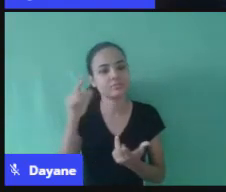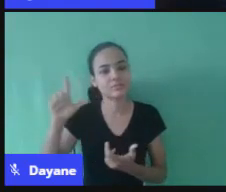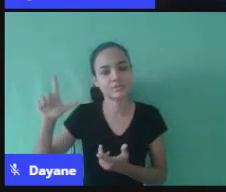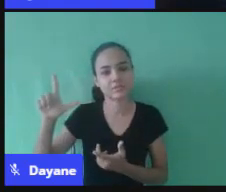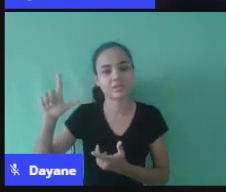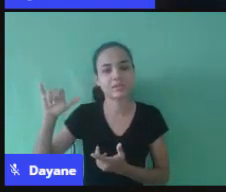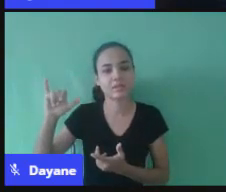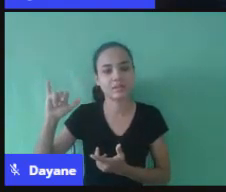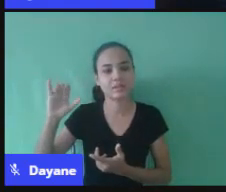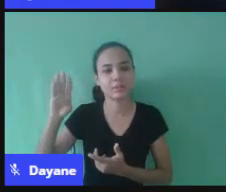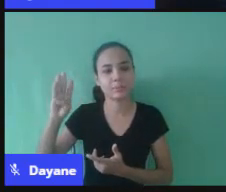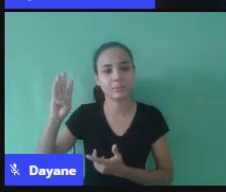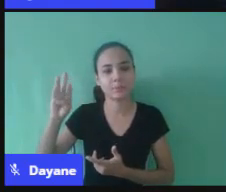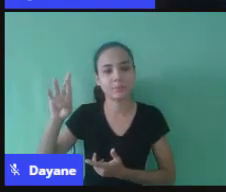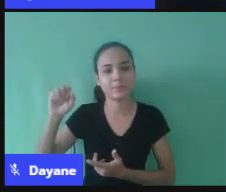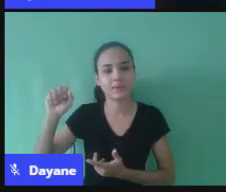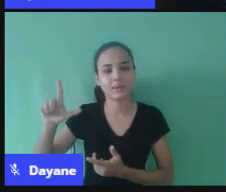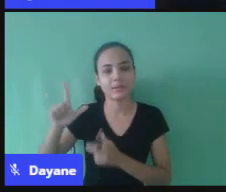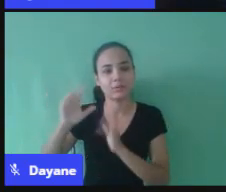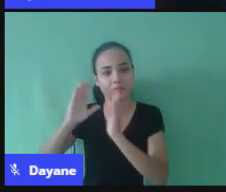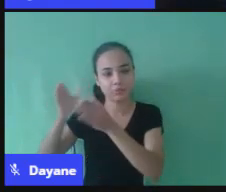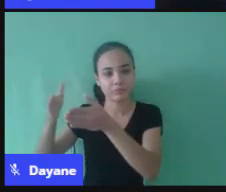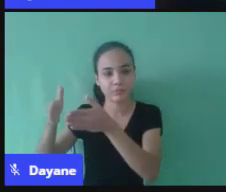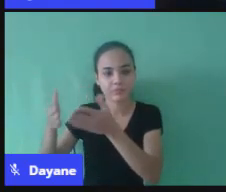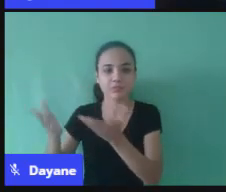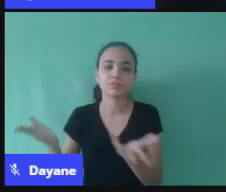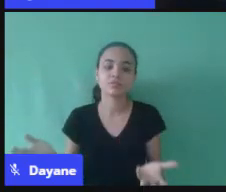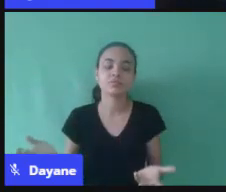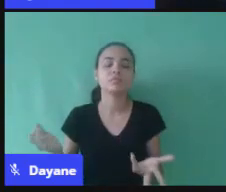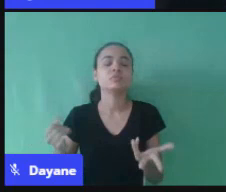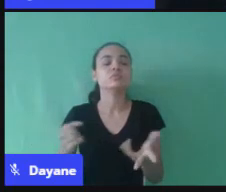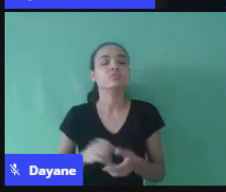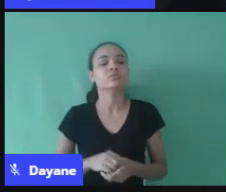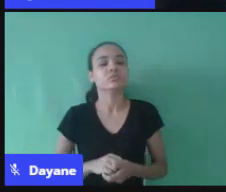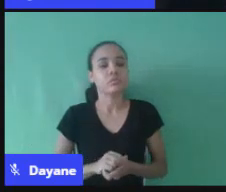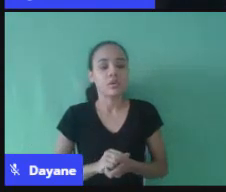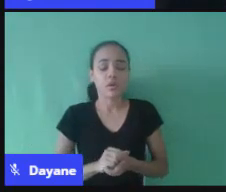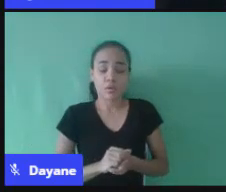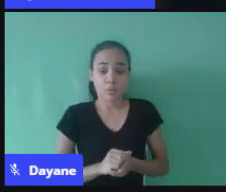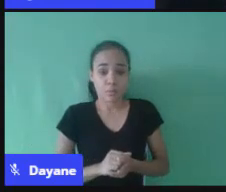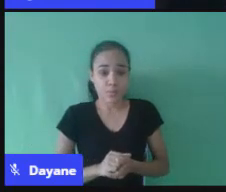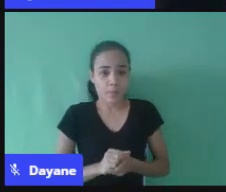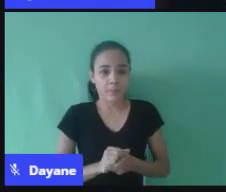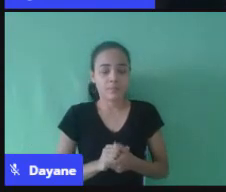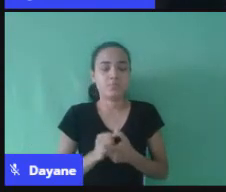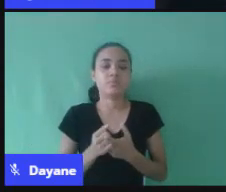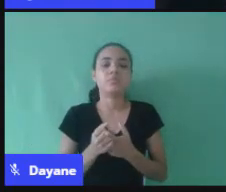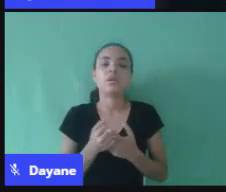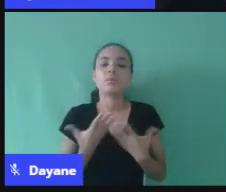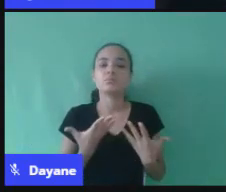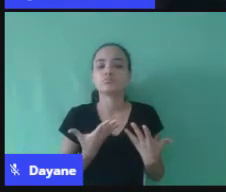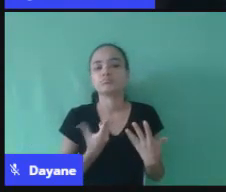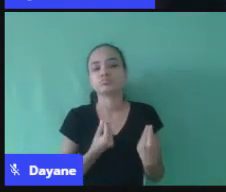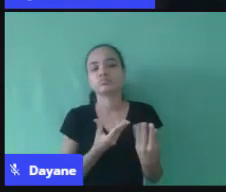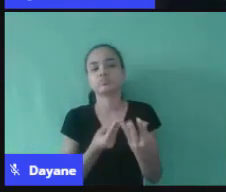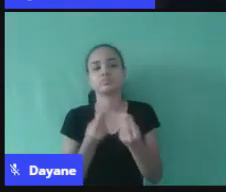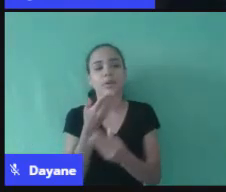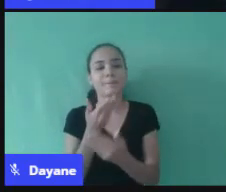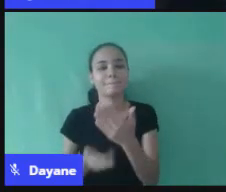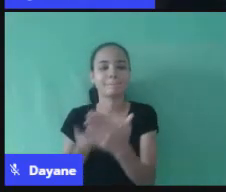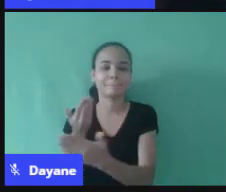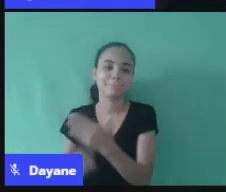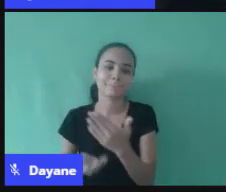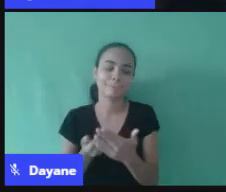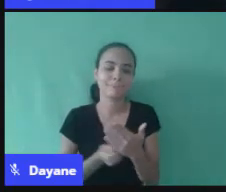muitos, vamos dizer, há muito nós perdemos na educação, questões de investimento